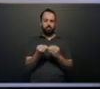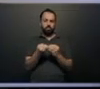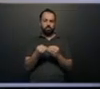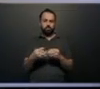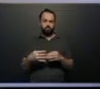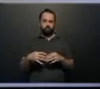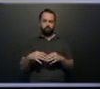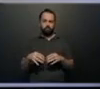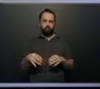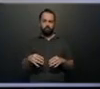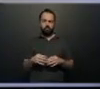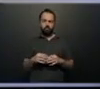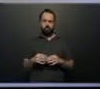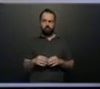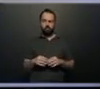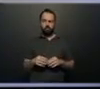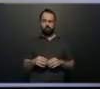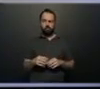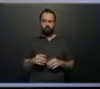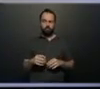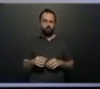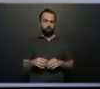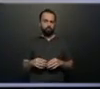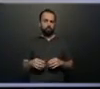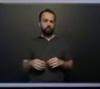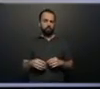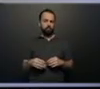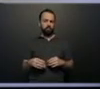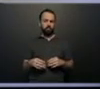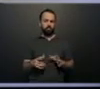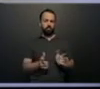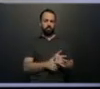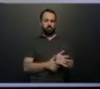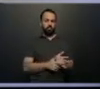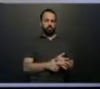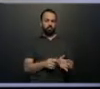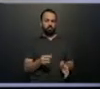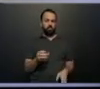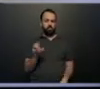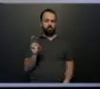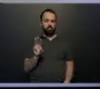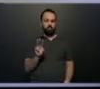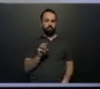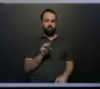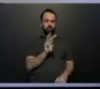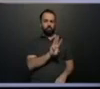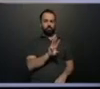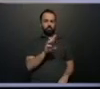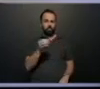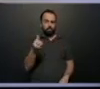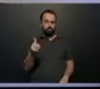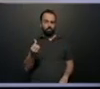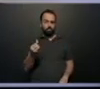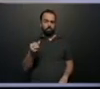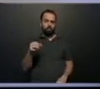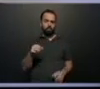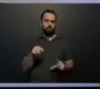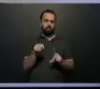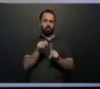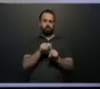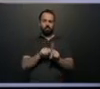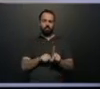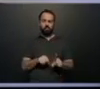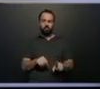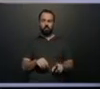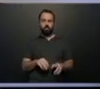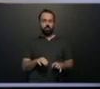que a gente usa no dia a dia. O papel fica de 3 a 6 meses, a caixa de papelão no mínimo